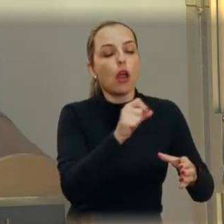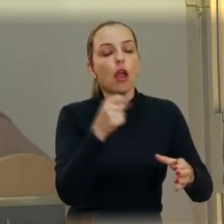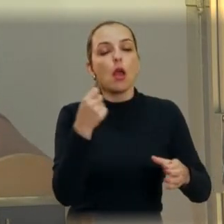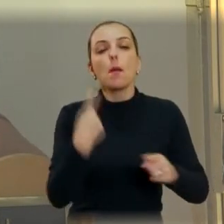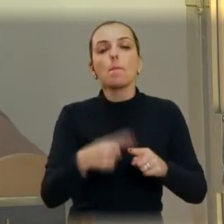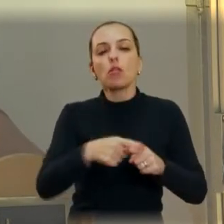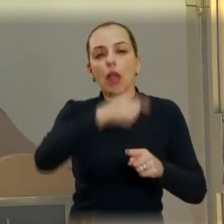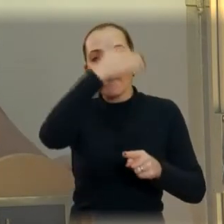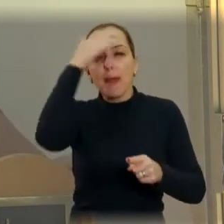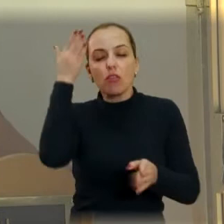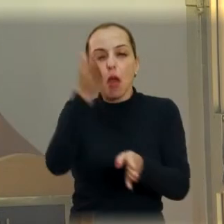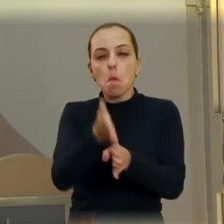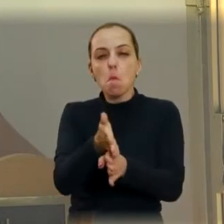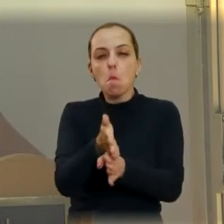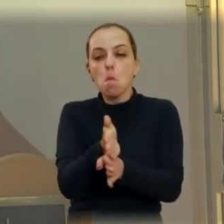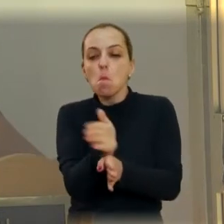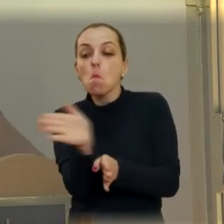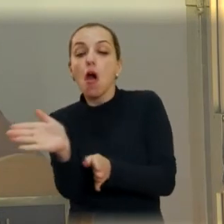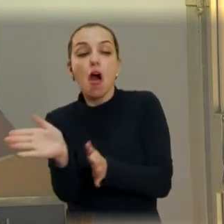pedrada dos dois lados.